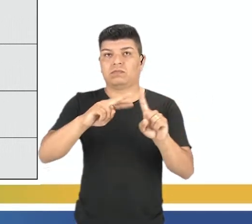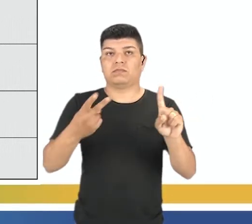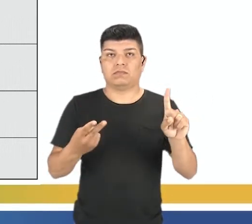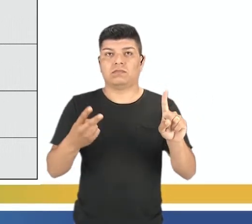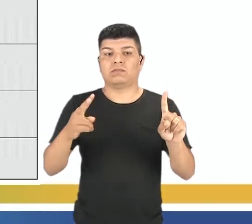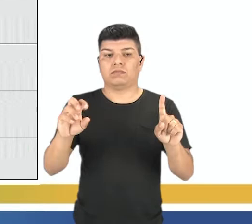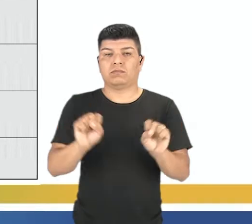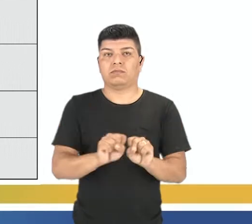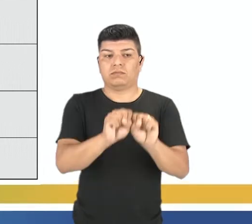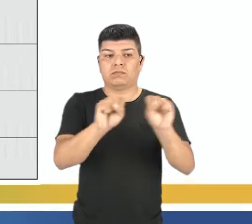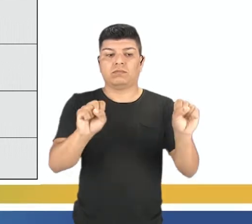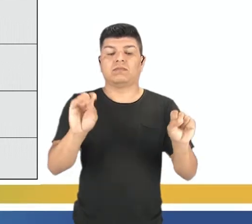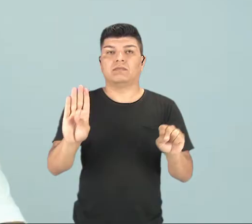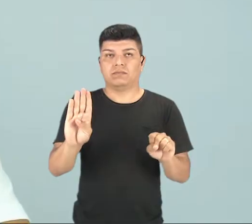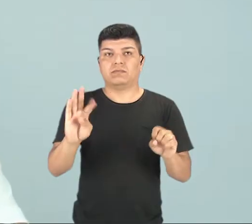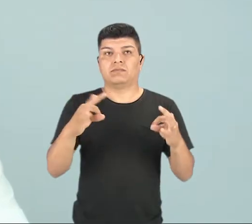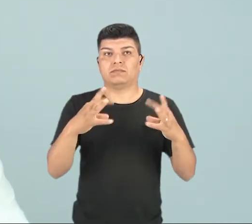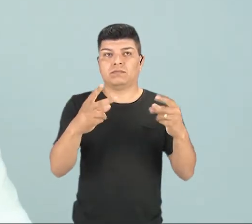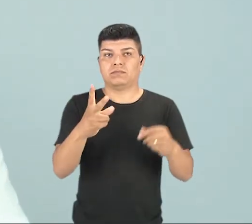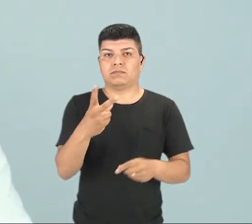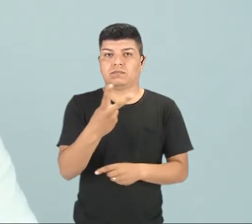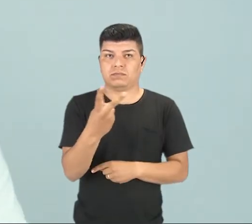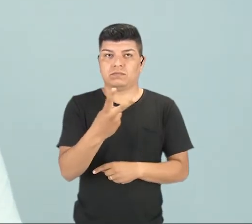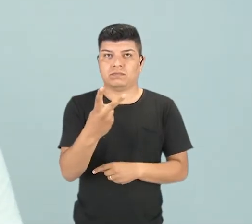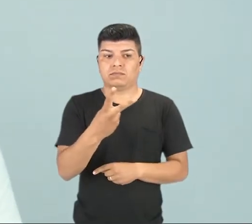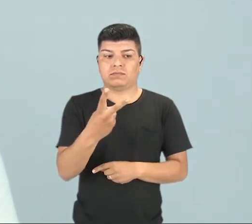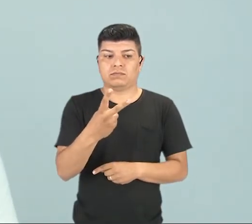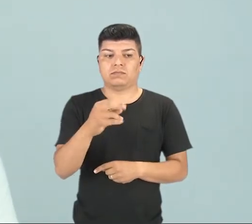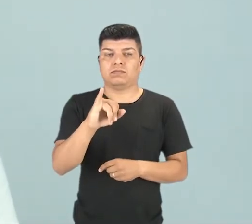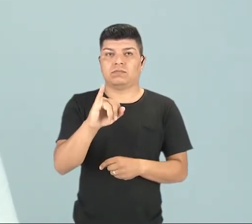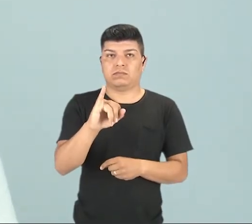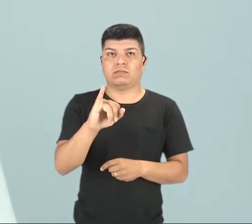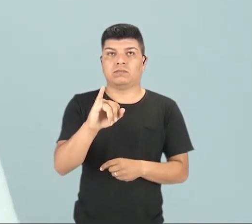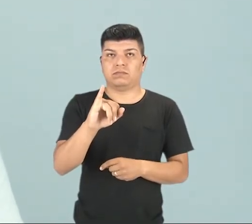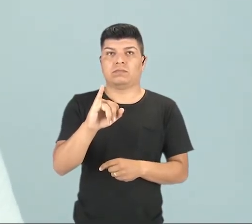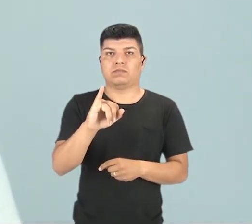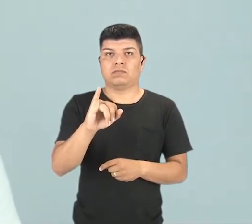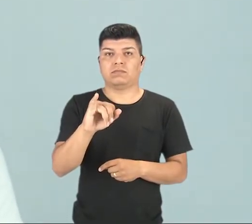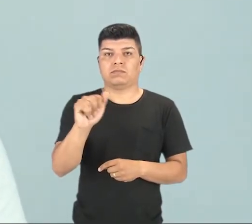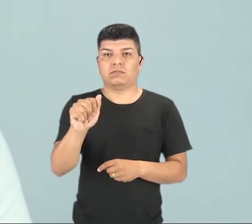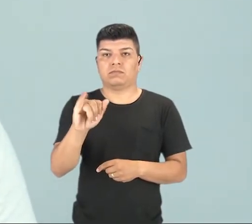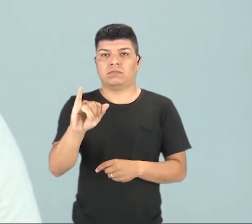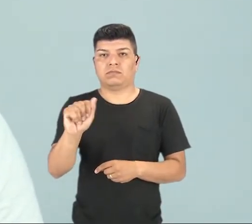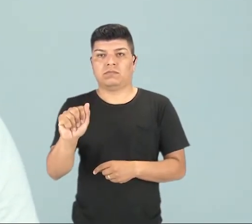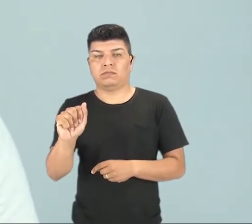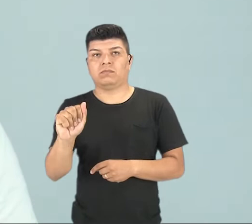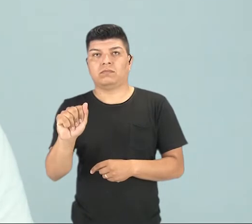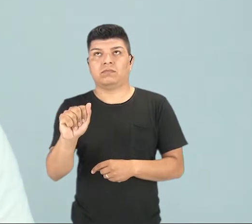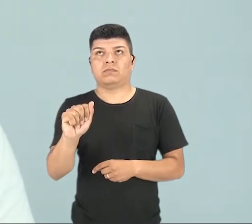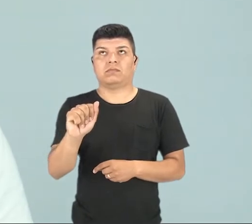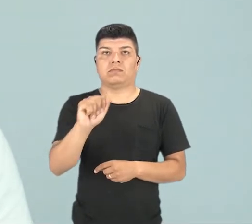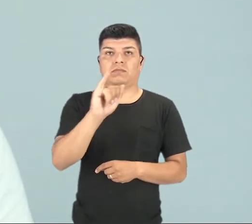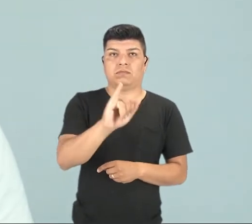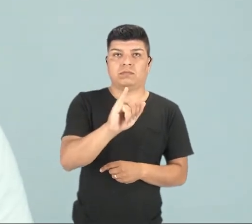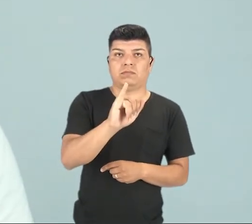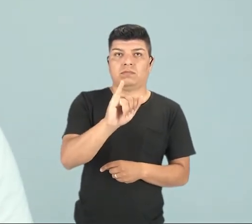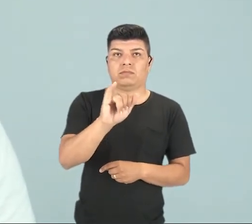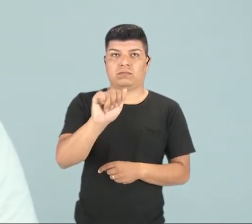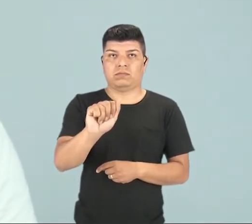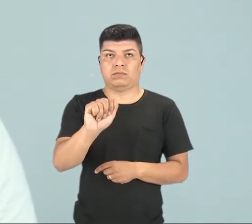B. Se eu tiver os dois dominantes, Izinho, Azão, ou, IA